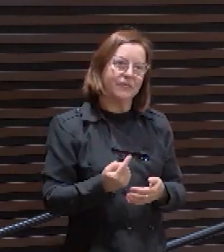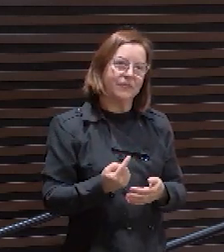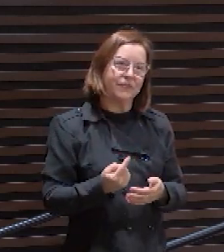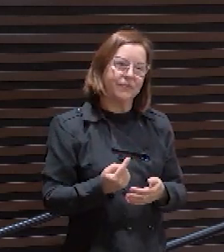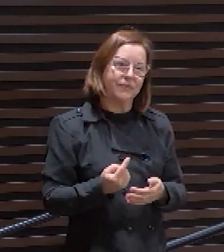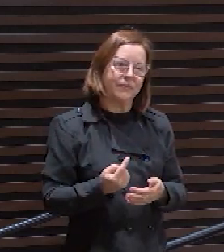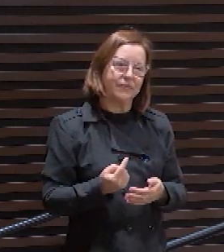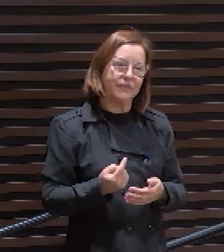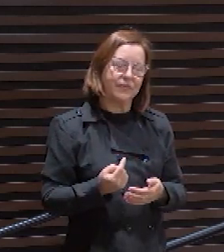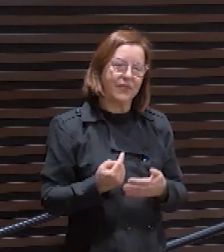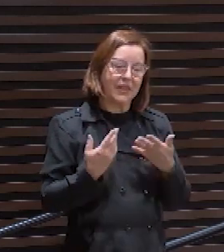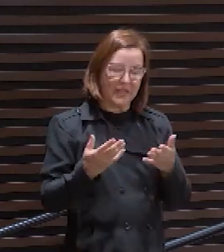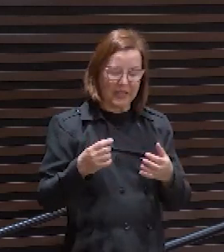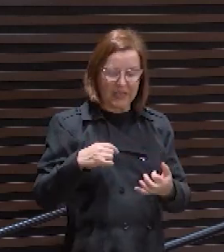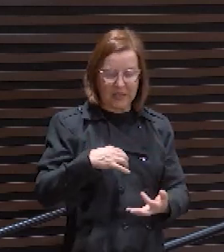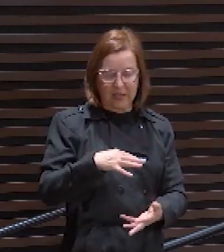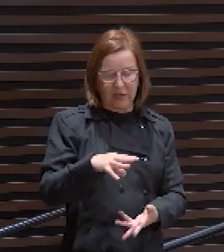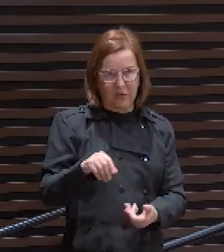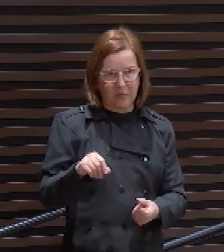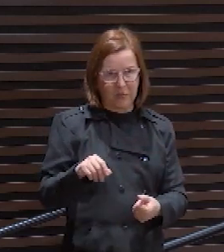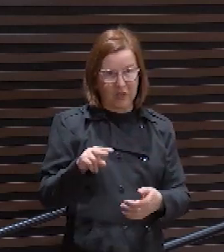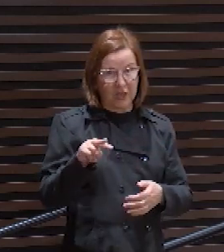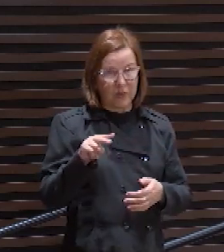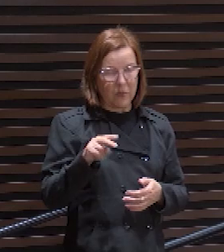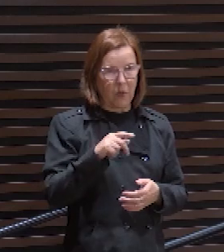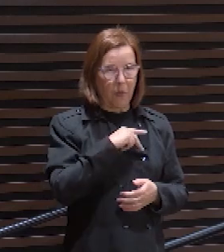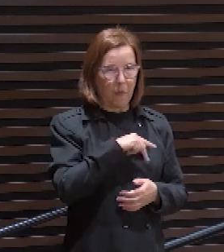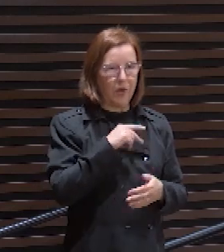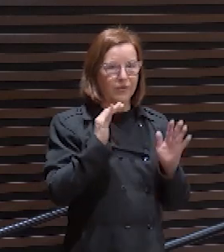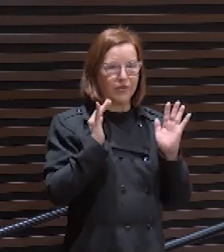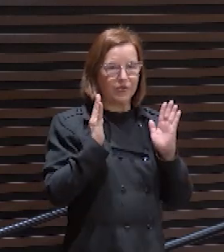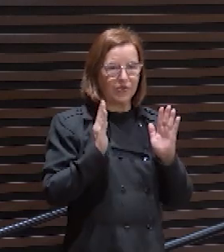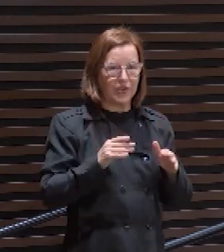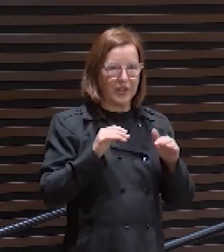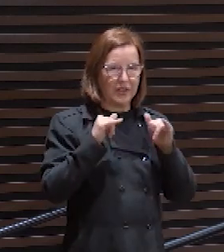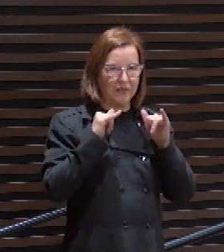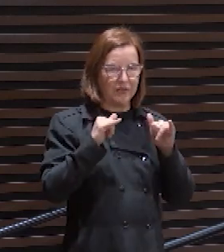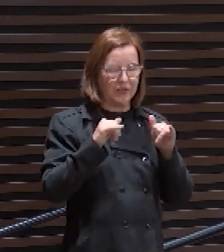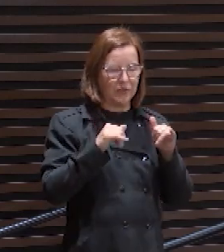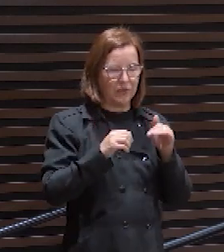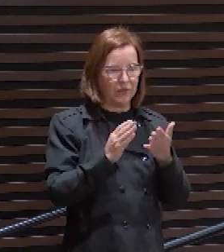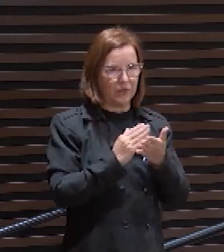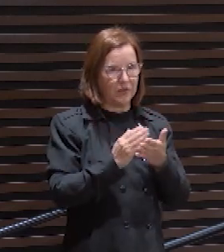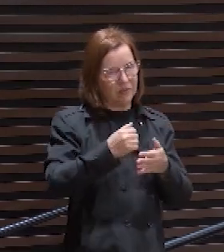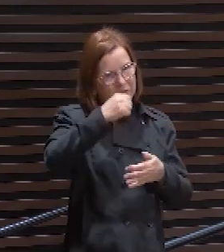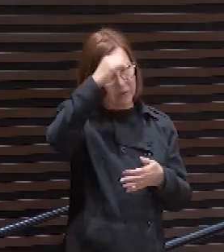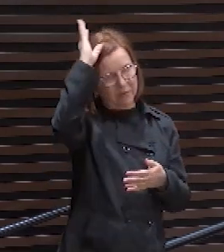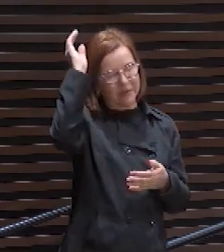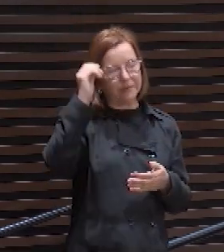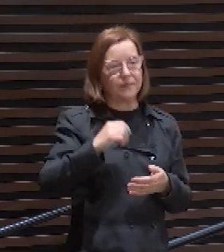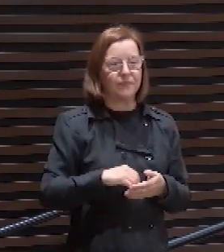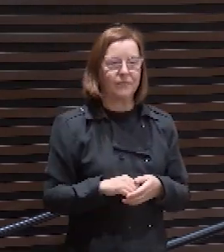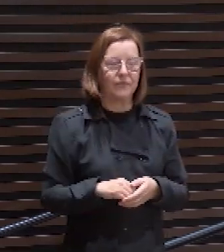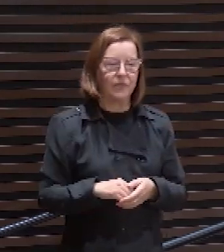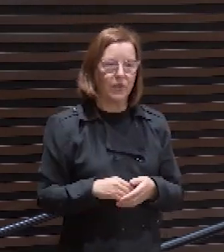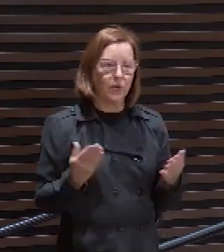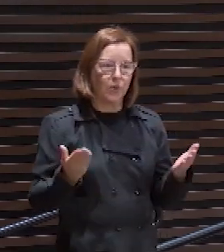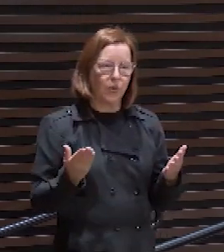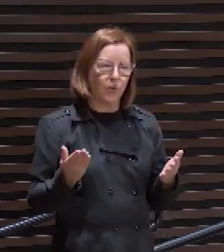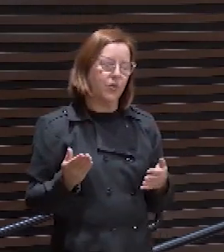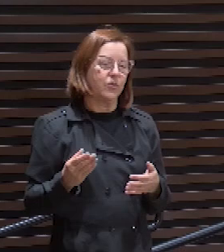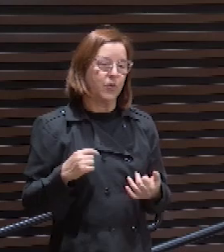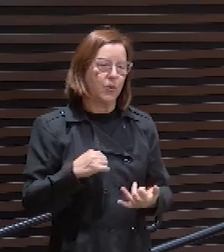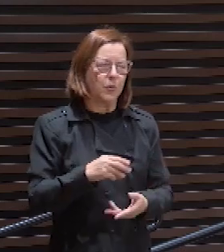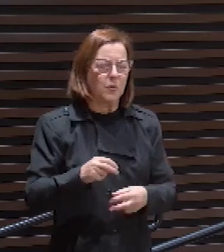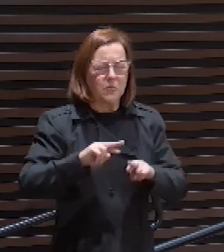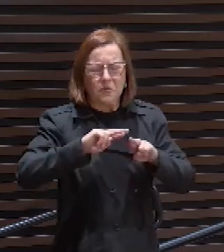este mundo, como Paulo fala em Romanos. E hoje em dia, o mundo está muito diferente da